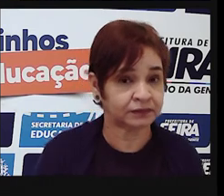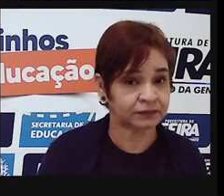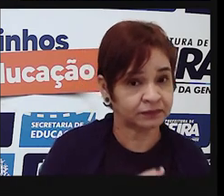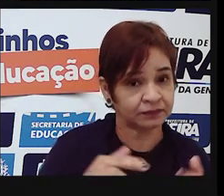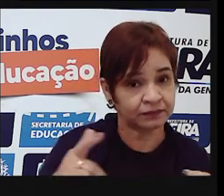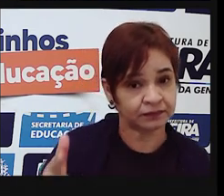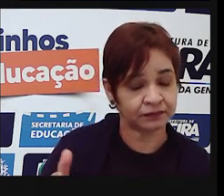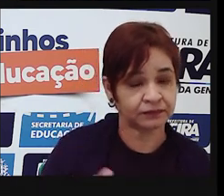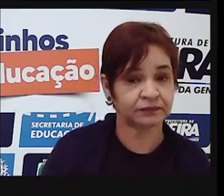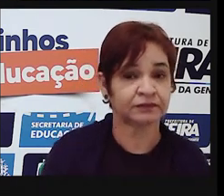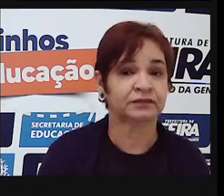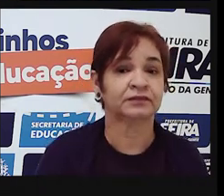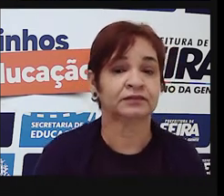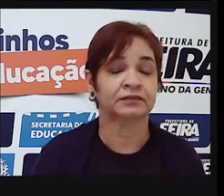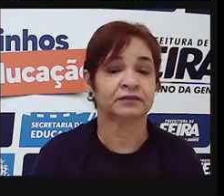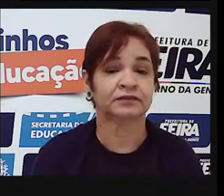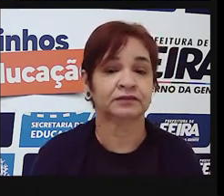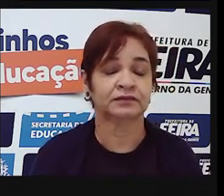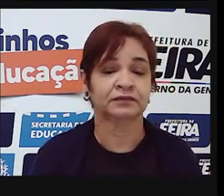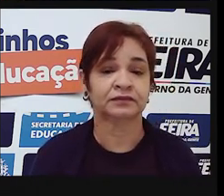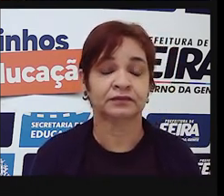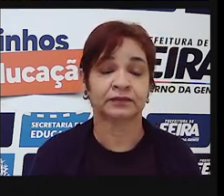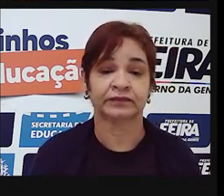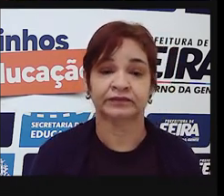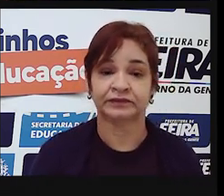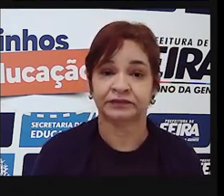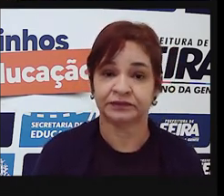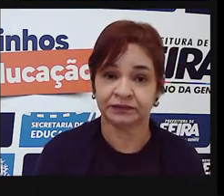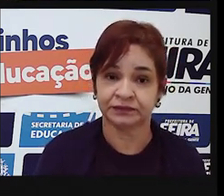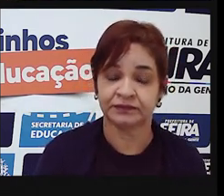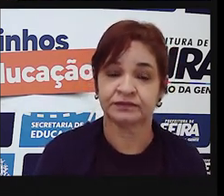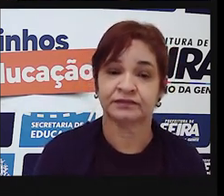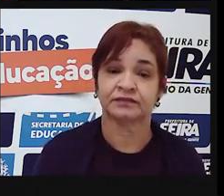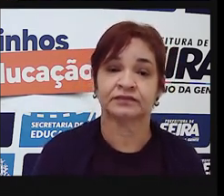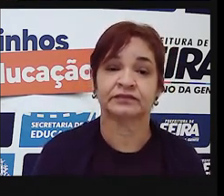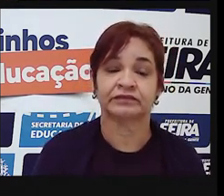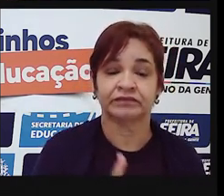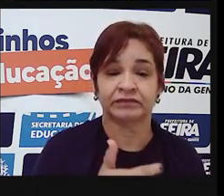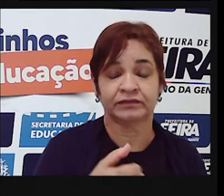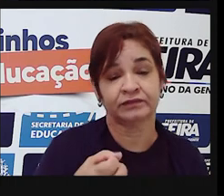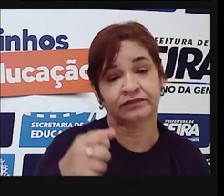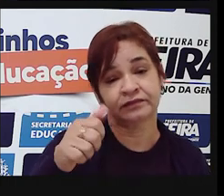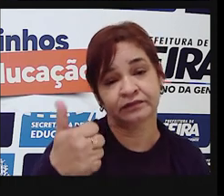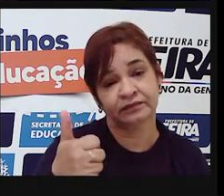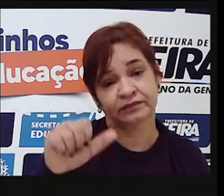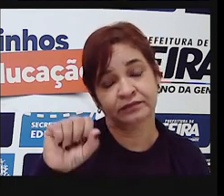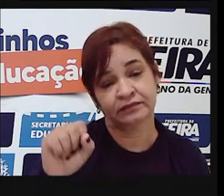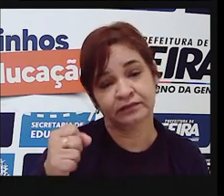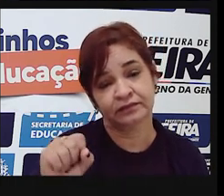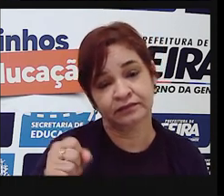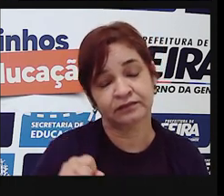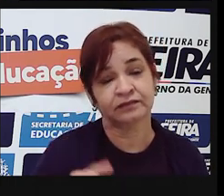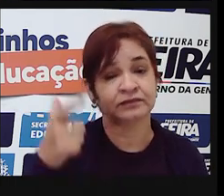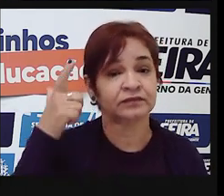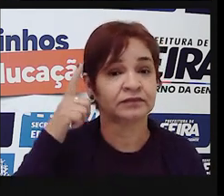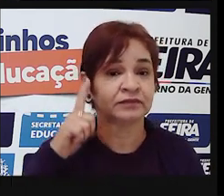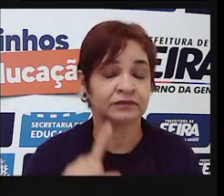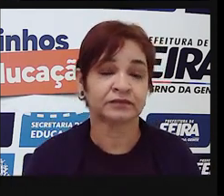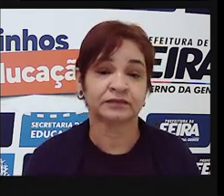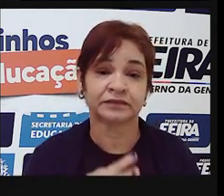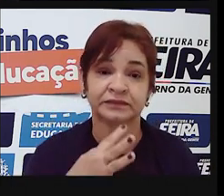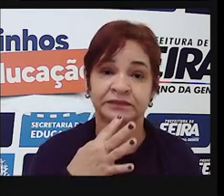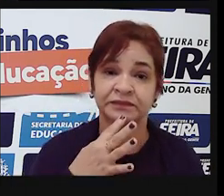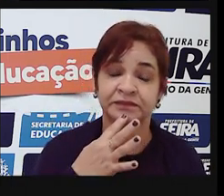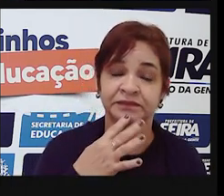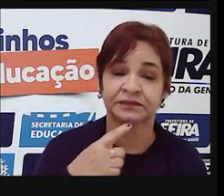sendo indicada ao Grammy Latino em 2018. Conquistou reconhecimento com a música Para Que